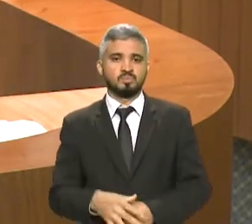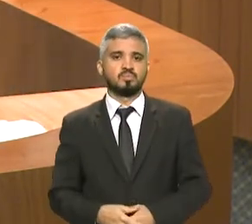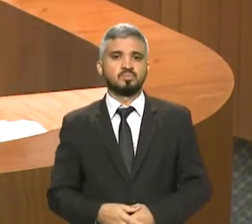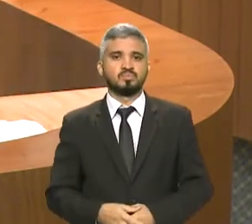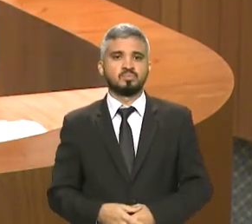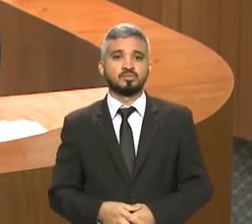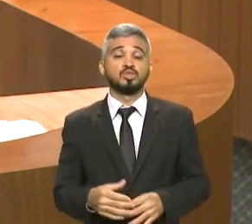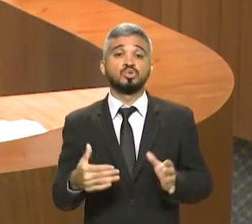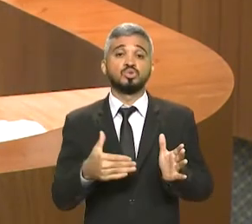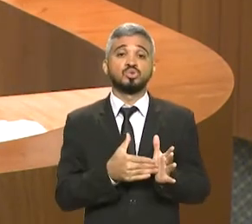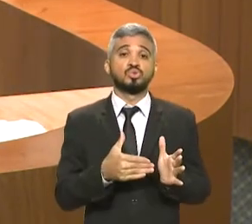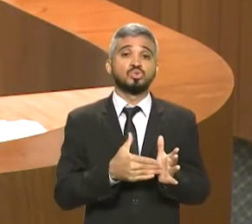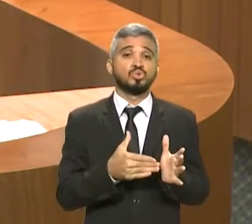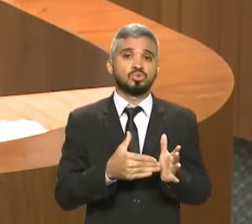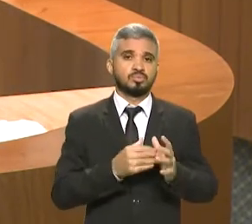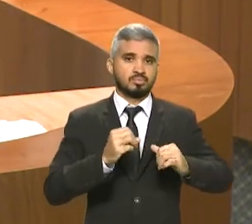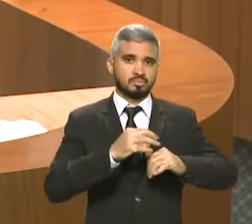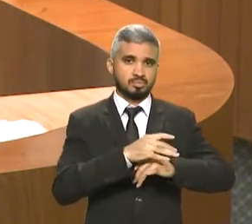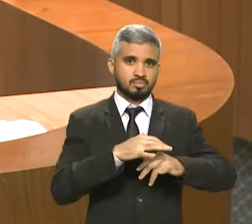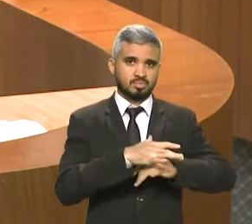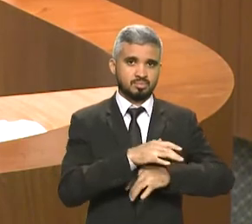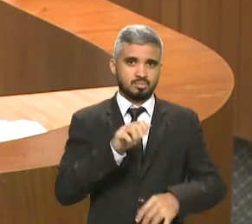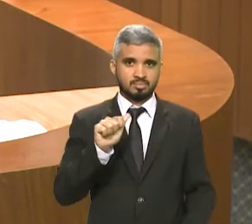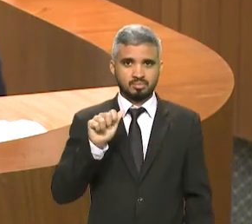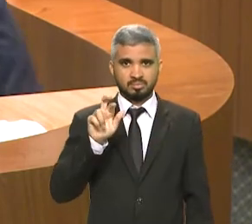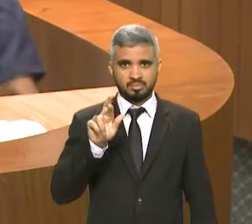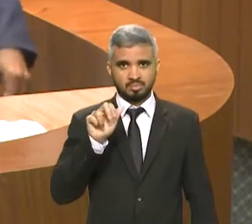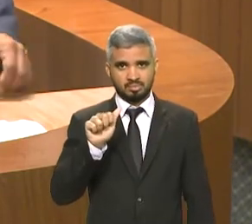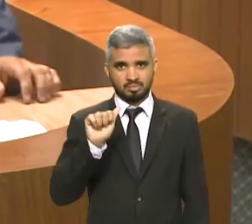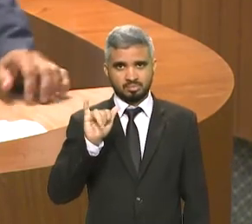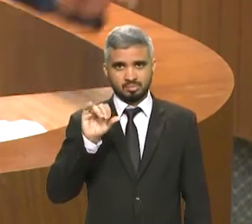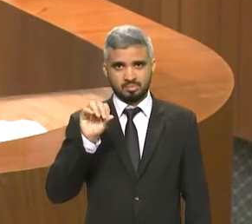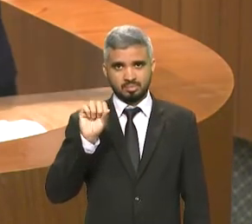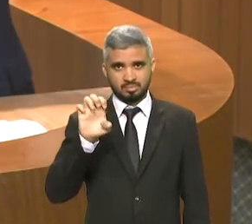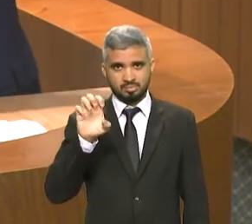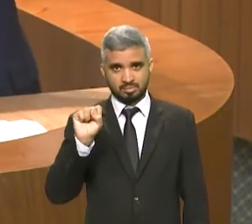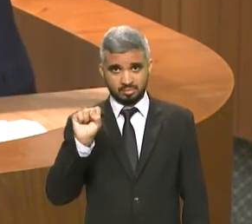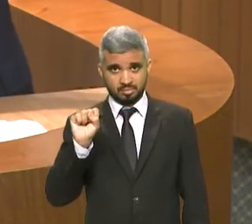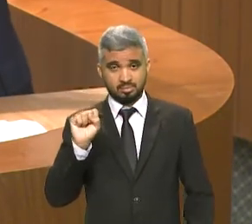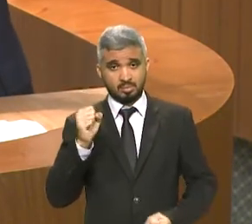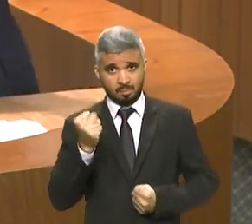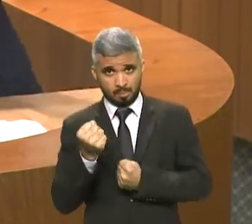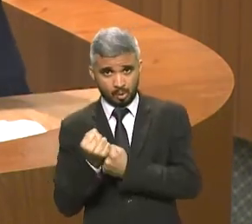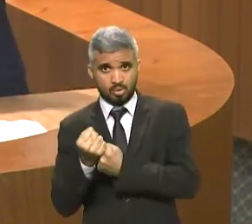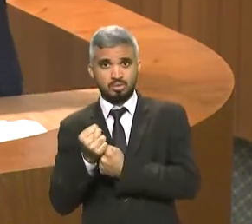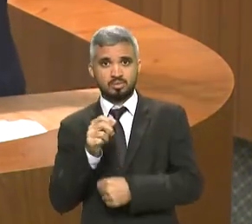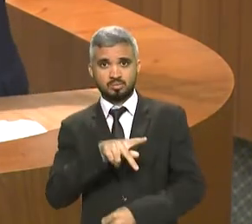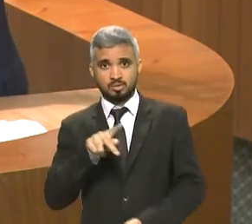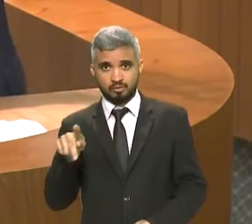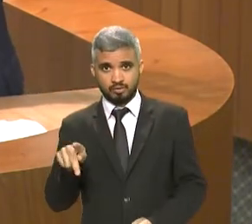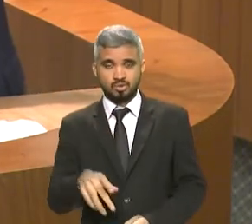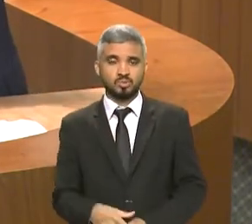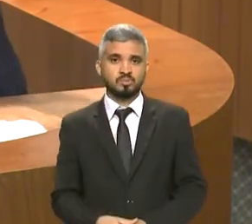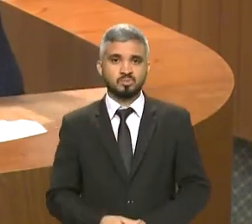Araiós. Estive na cidade de Araiós, em defesa dos professores, só que aconteceu algo lá